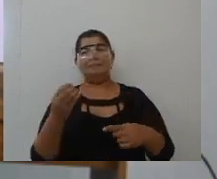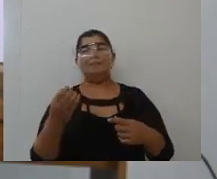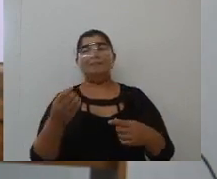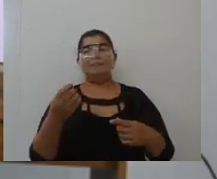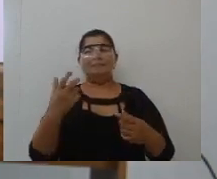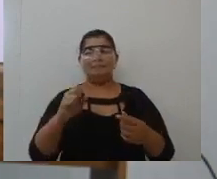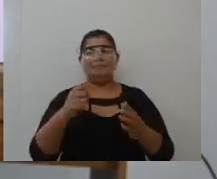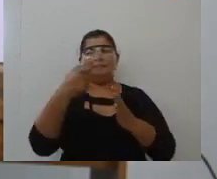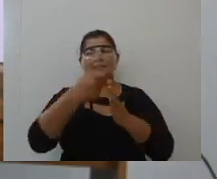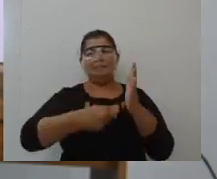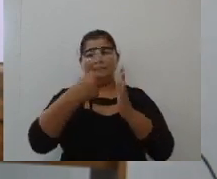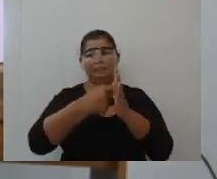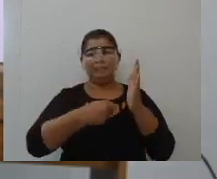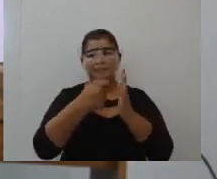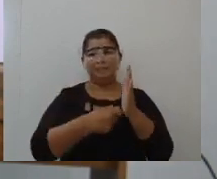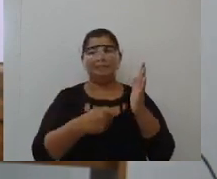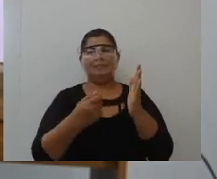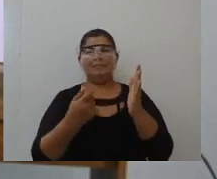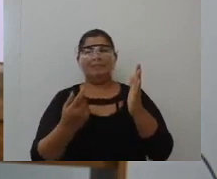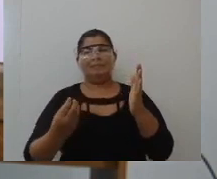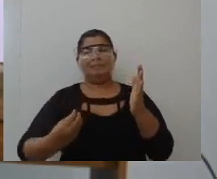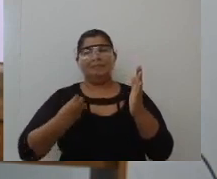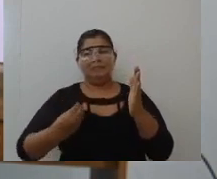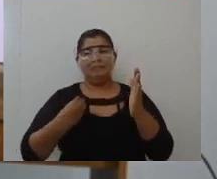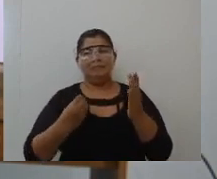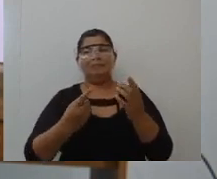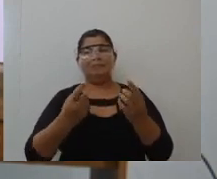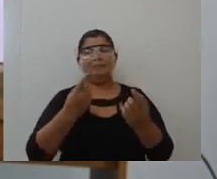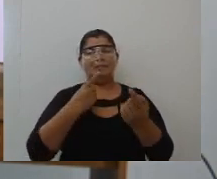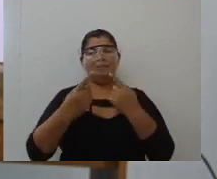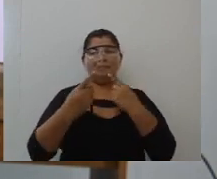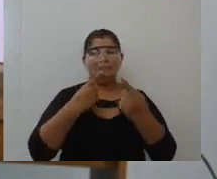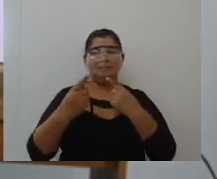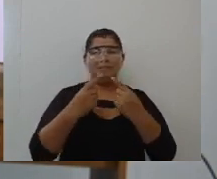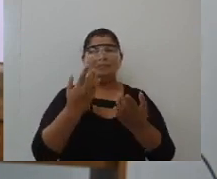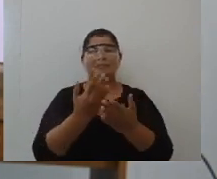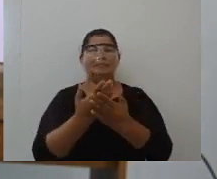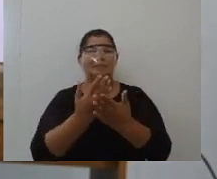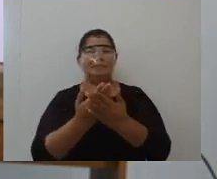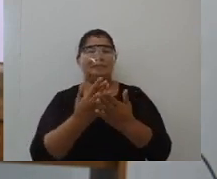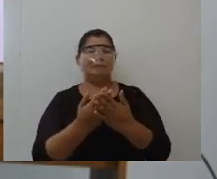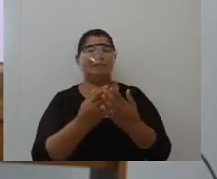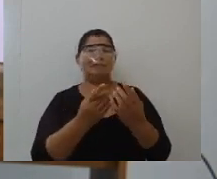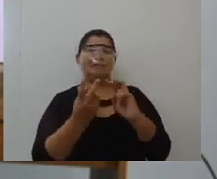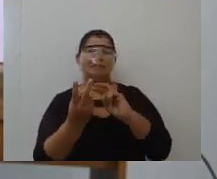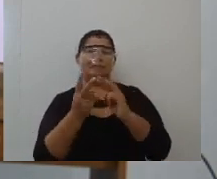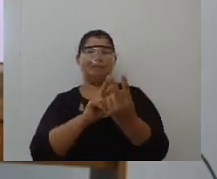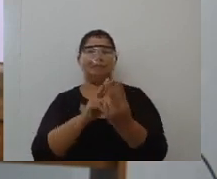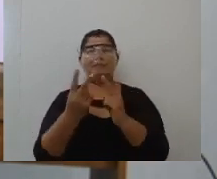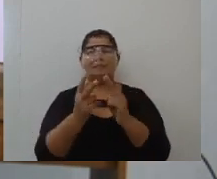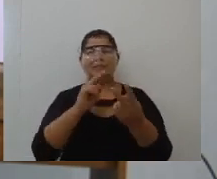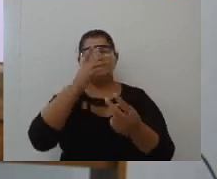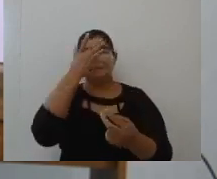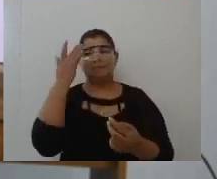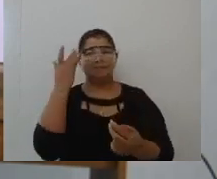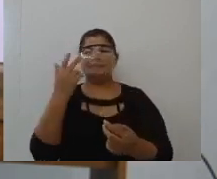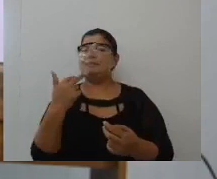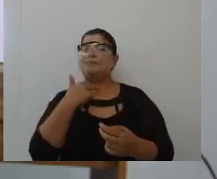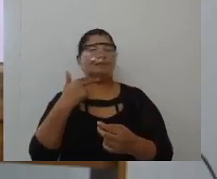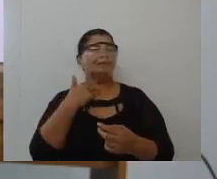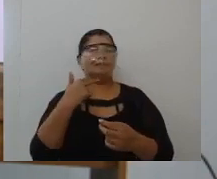redação simulando um diálogo entre duas pessoas? Para o Enem, não. Para o Enem é dissertação